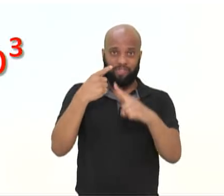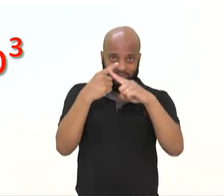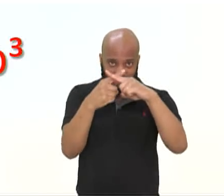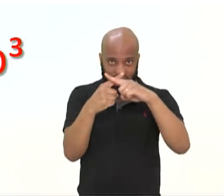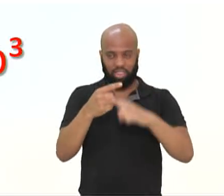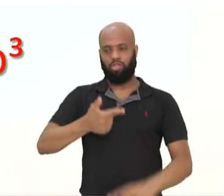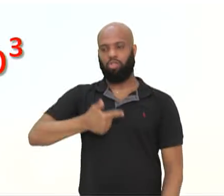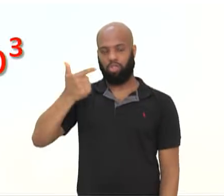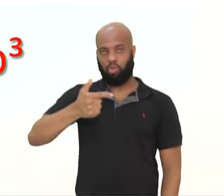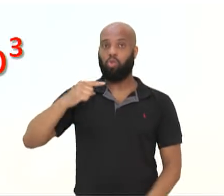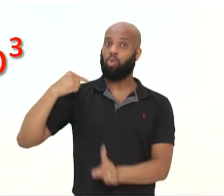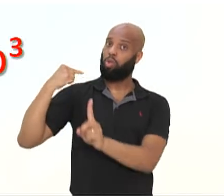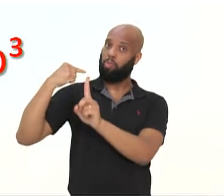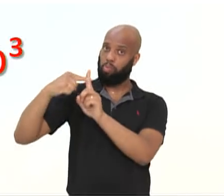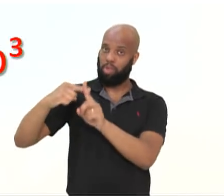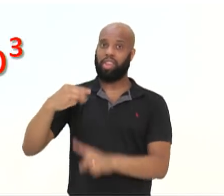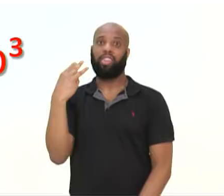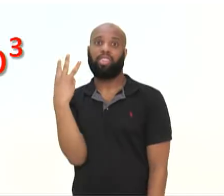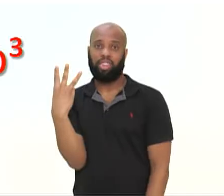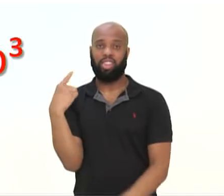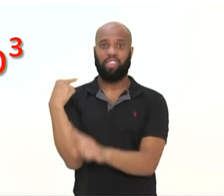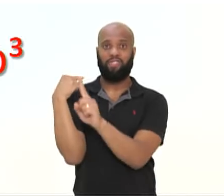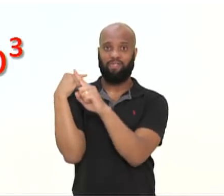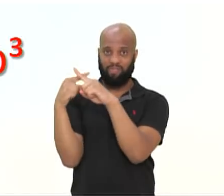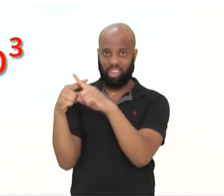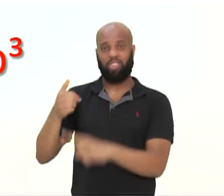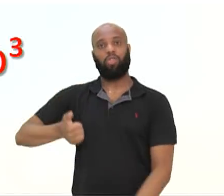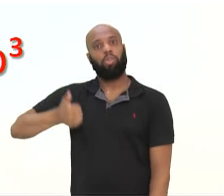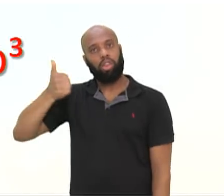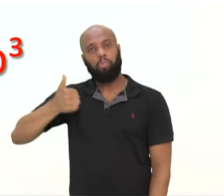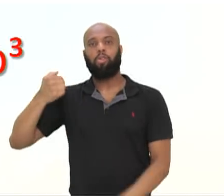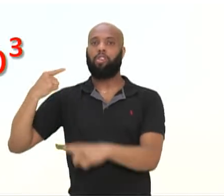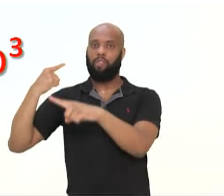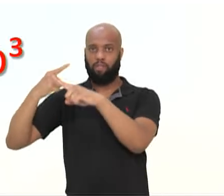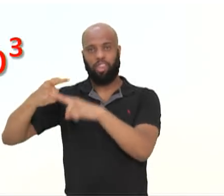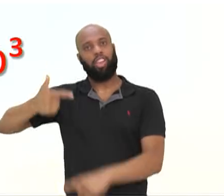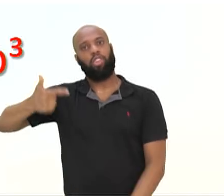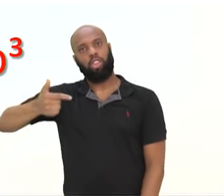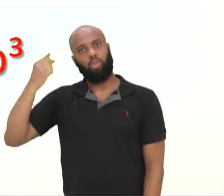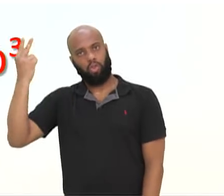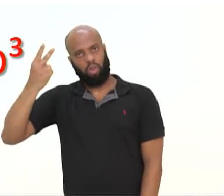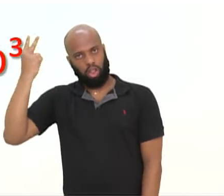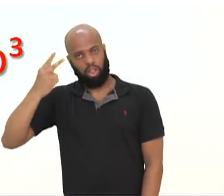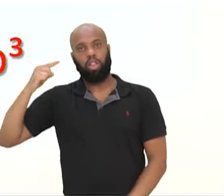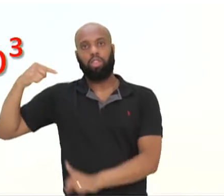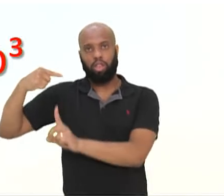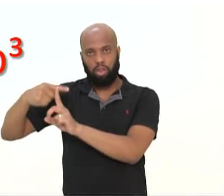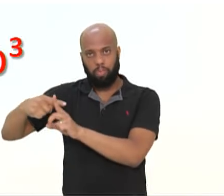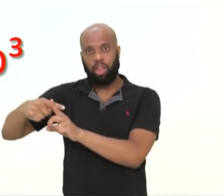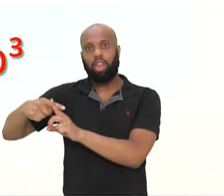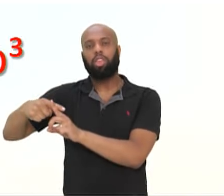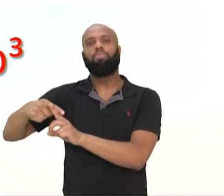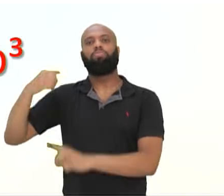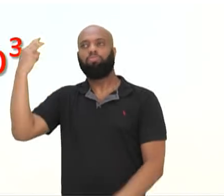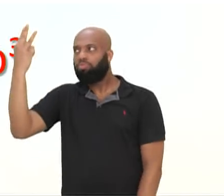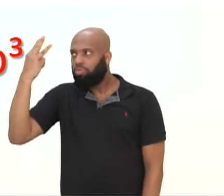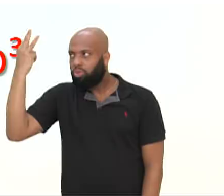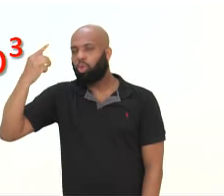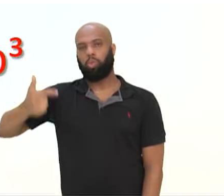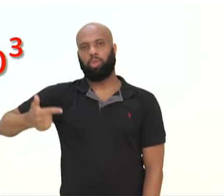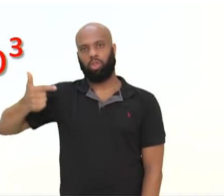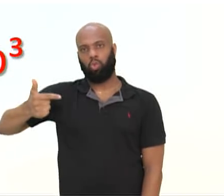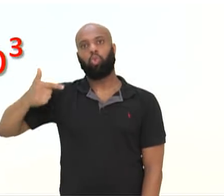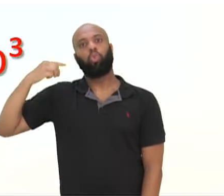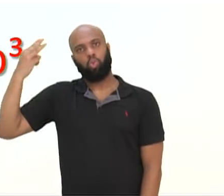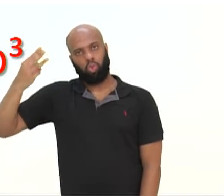segundo, mais 3 vezes o primeiro vezes o segundo ao quadrado, mais o cubo do segundo, certo? Está